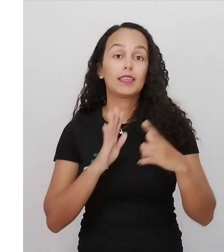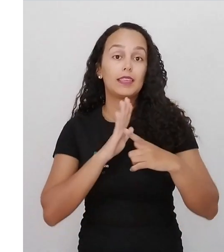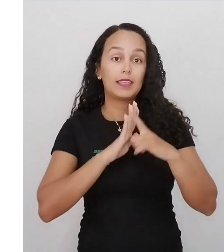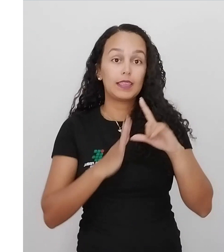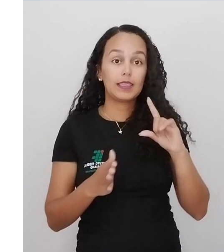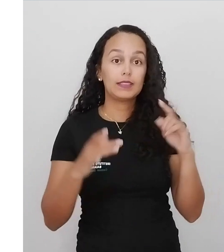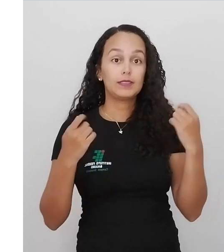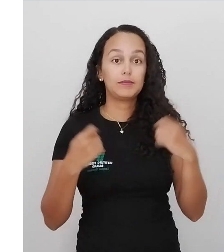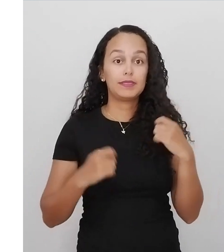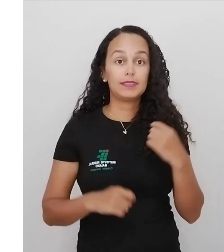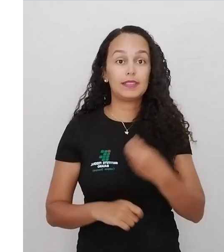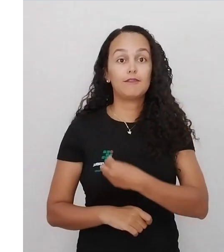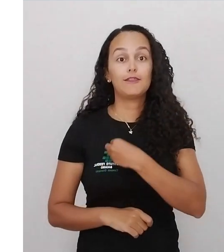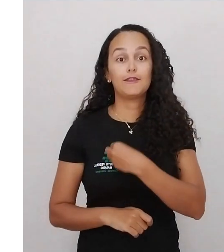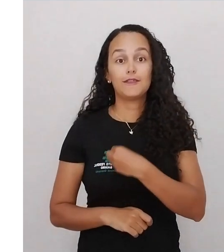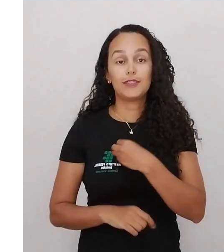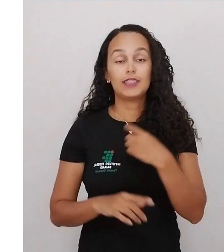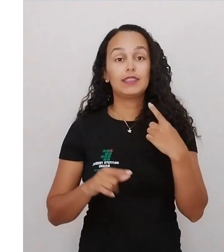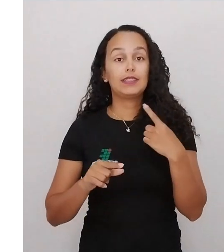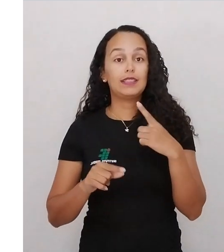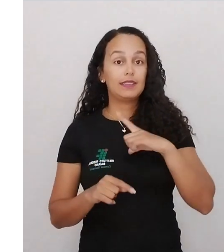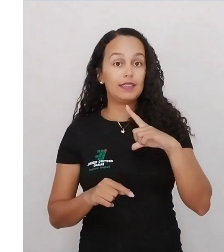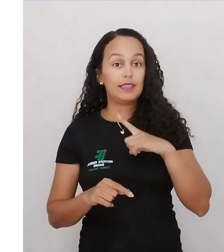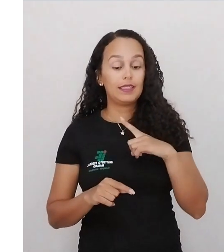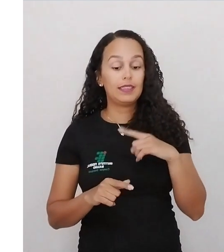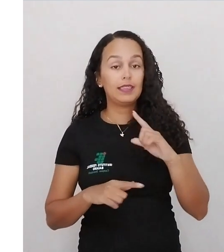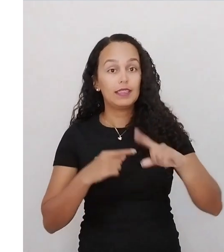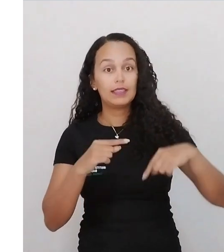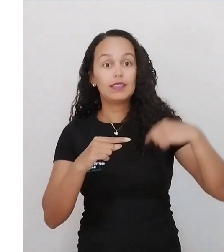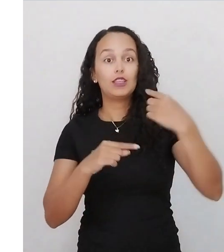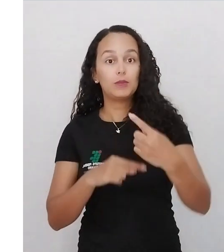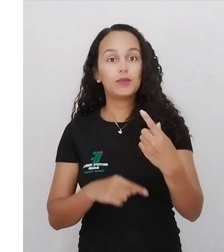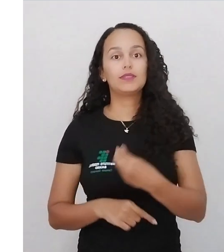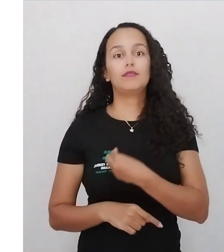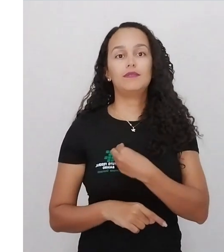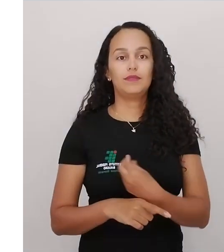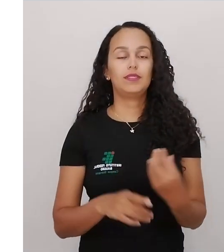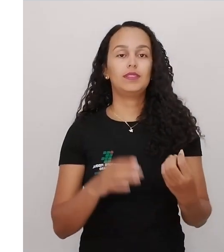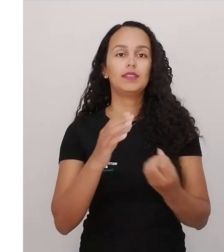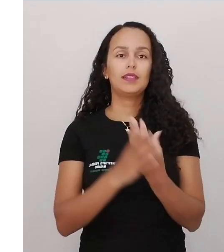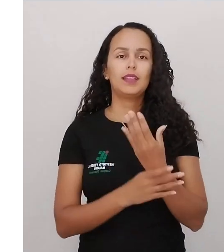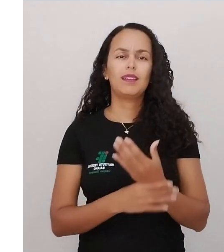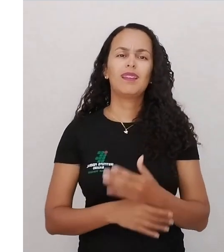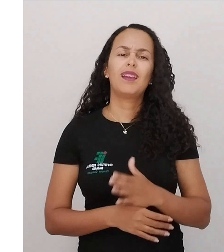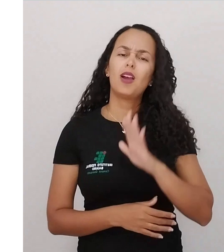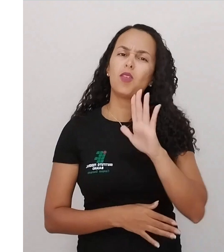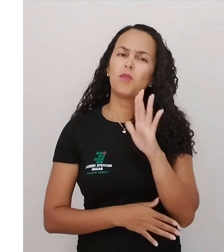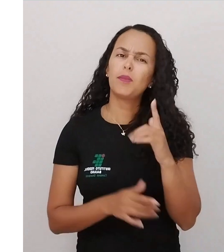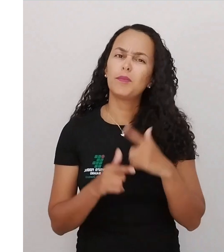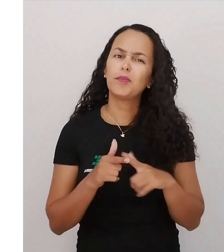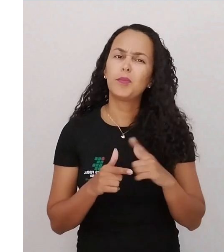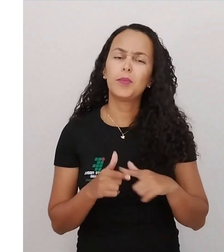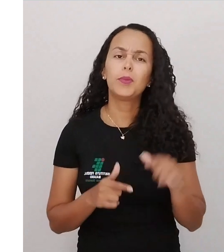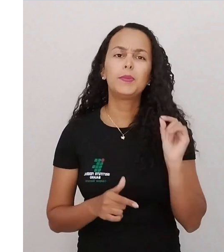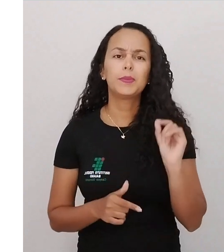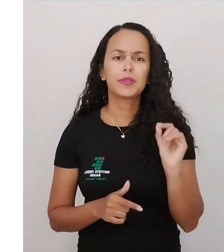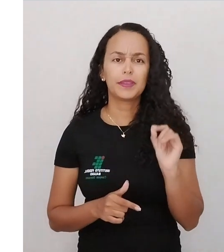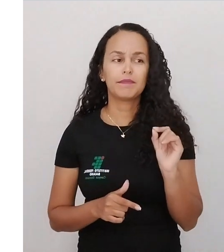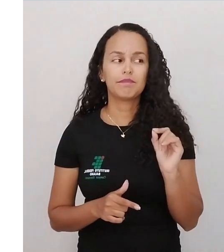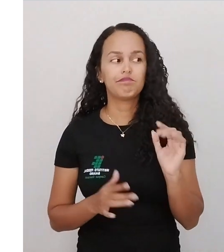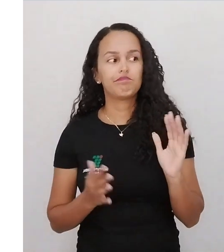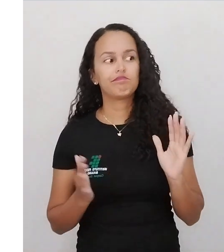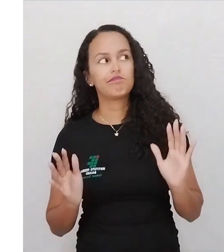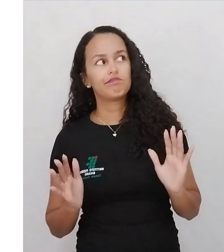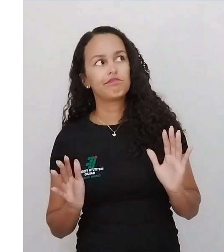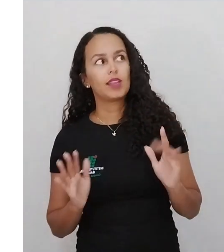aquele boom e foi então aceita para a sociedade. Mas qual que era o problema da biogênese? Ela falava